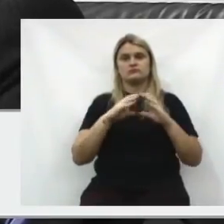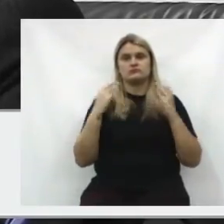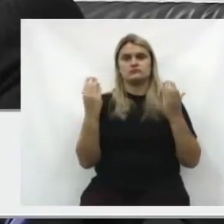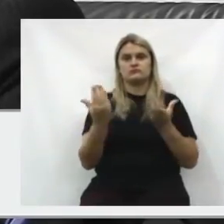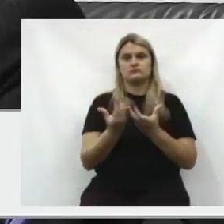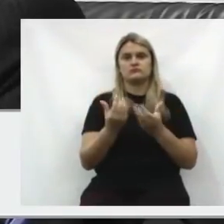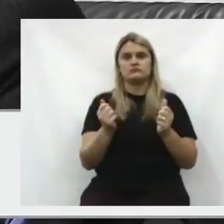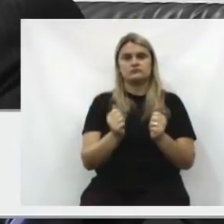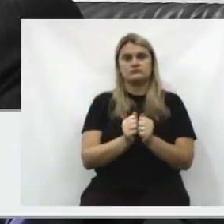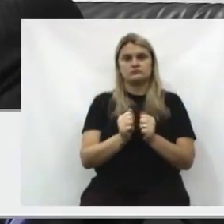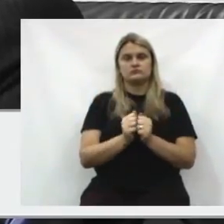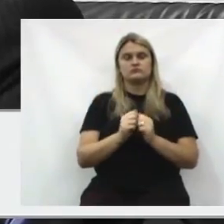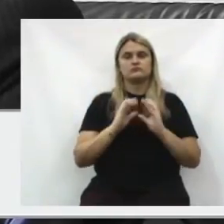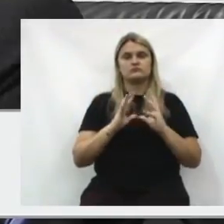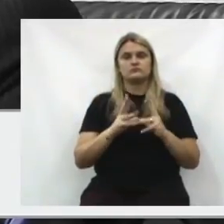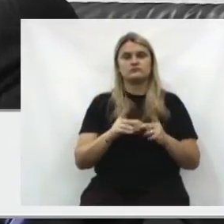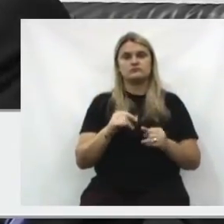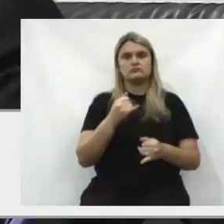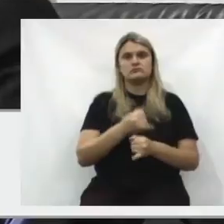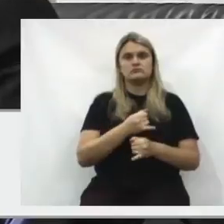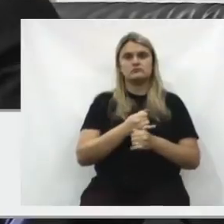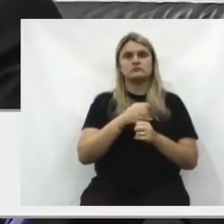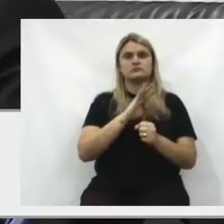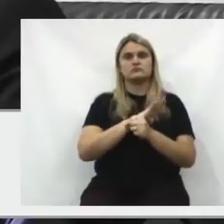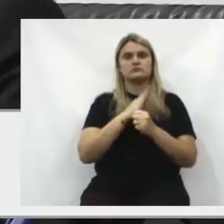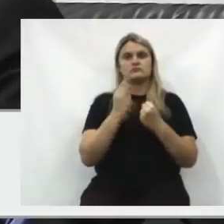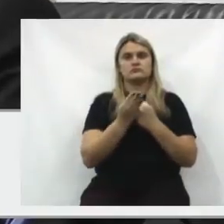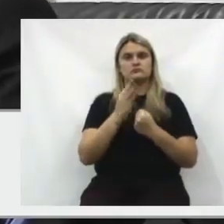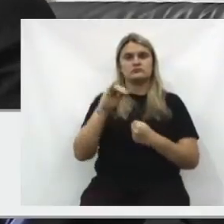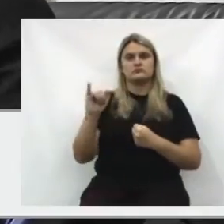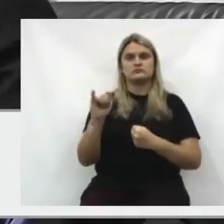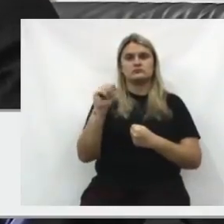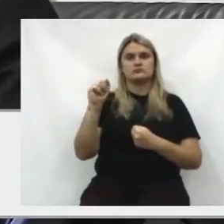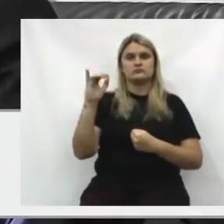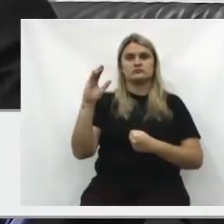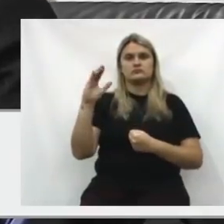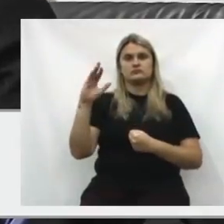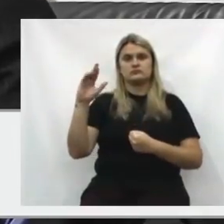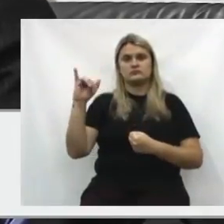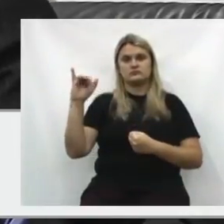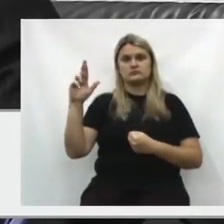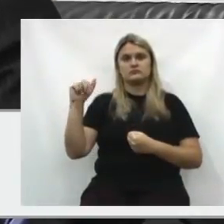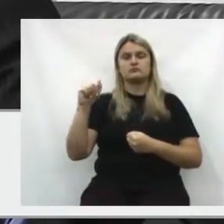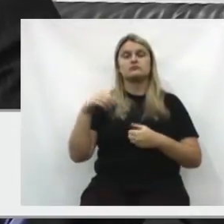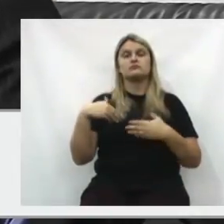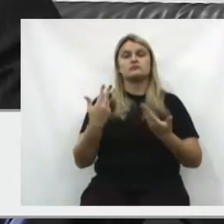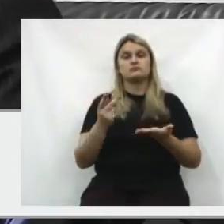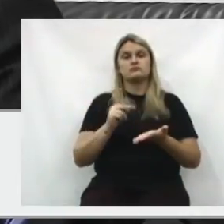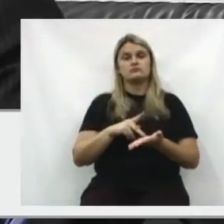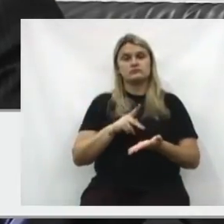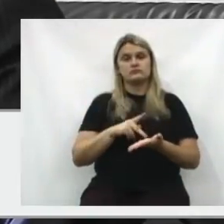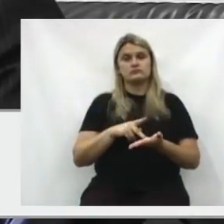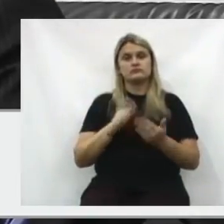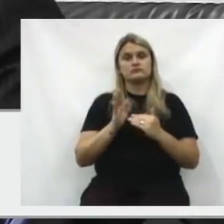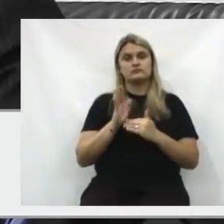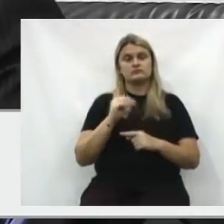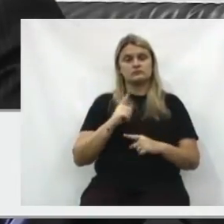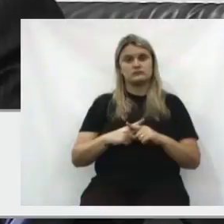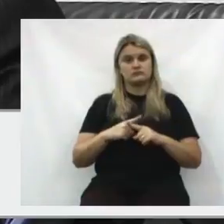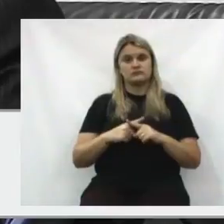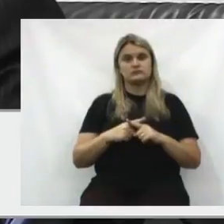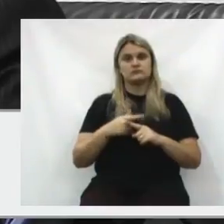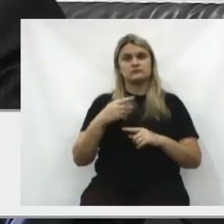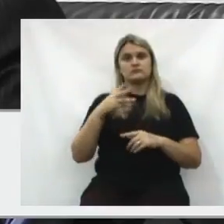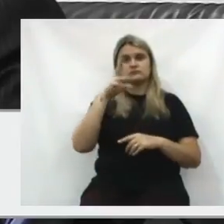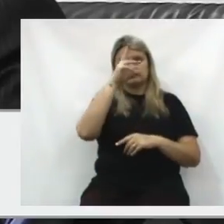Moradores, junto à comunidade, junto a toda a diretoria do bairro Jacira Nibeli. E, na